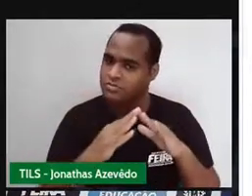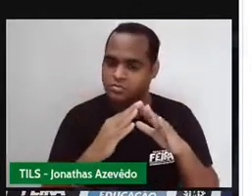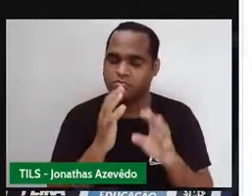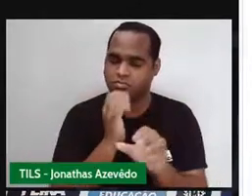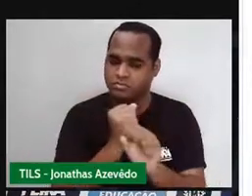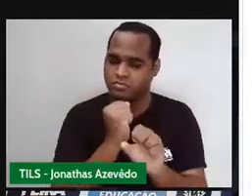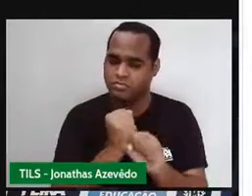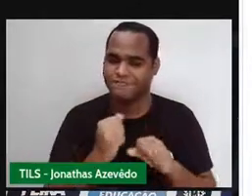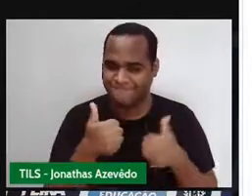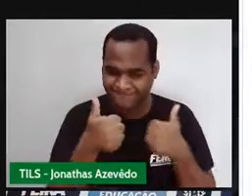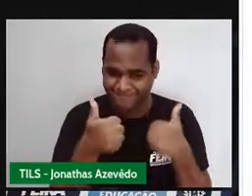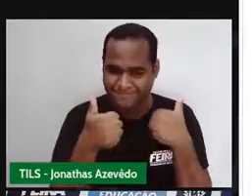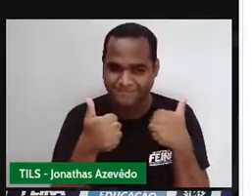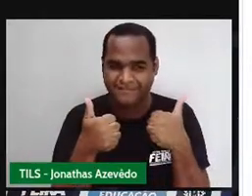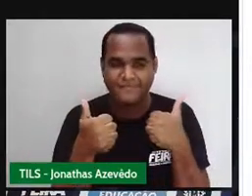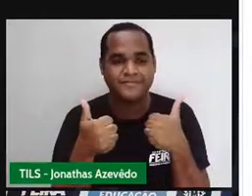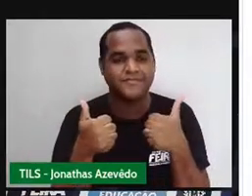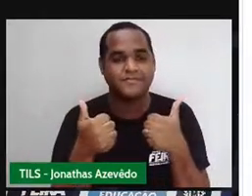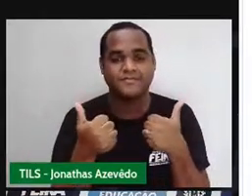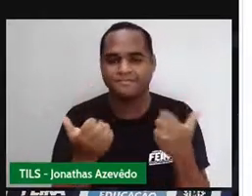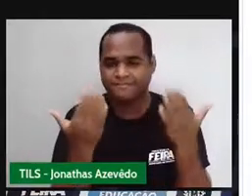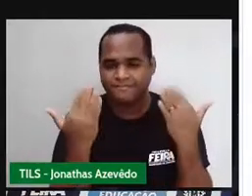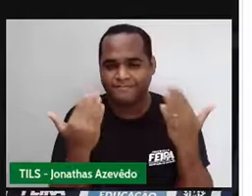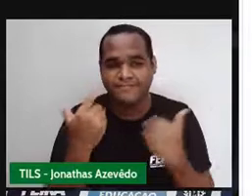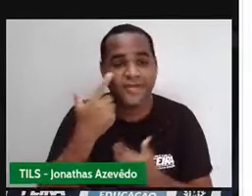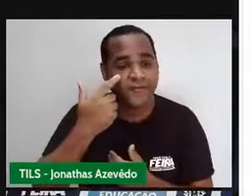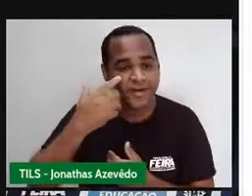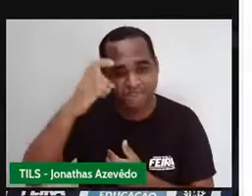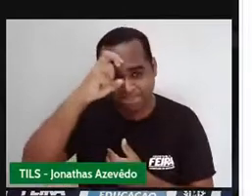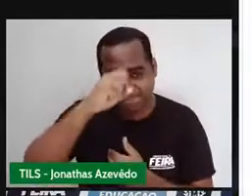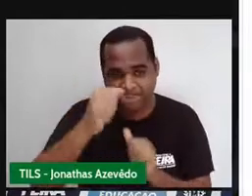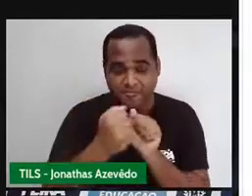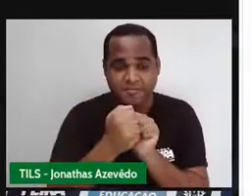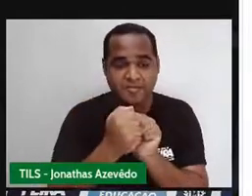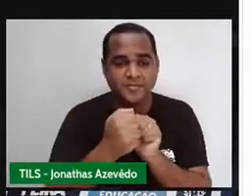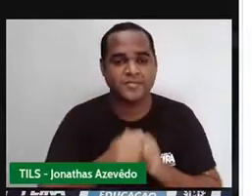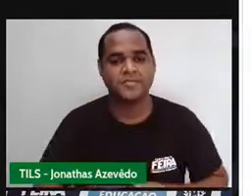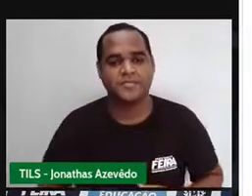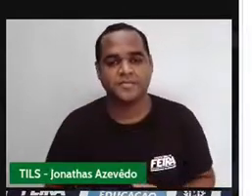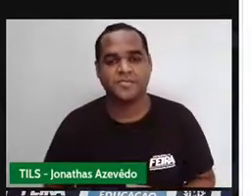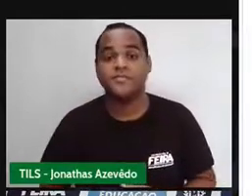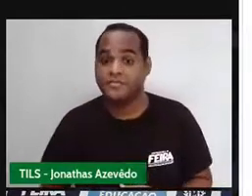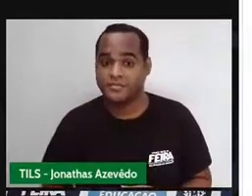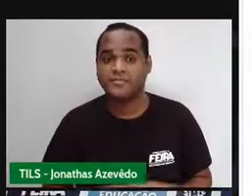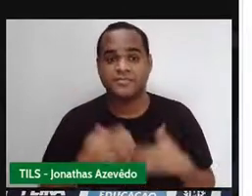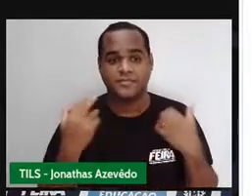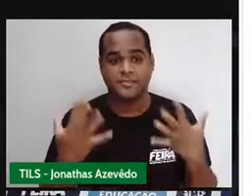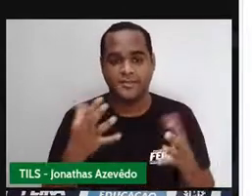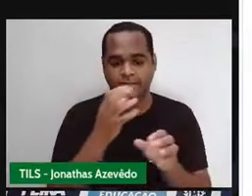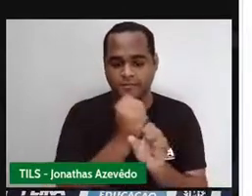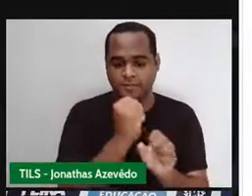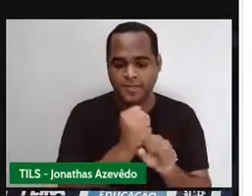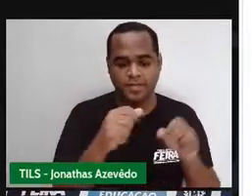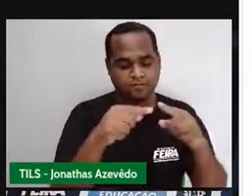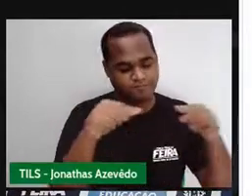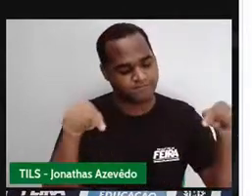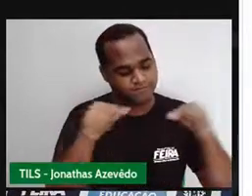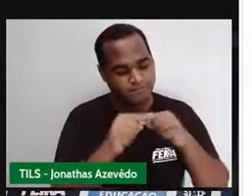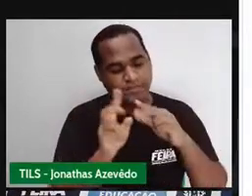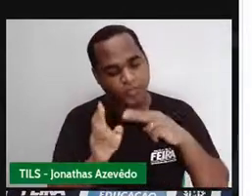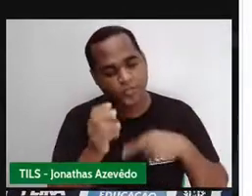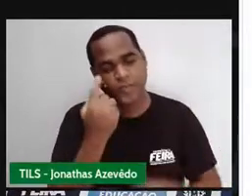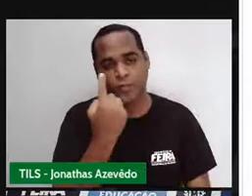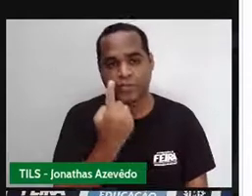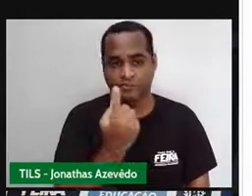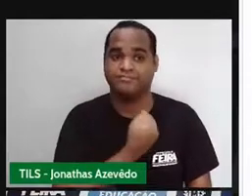toda Beleza então vem vamos lá me acompanha é um a gente vai começar calculando a área desse